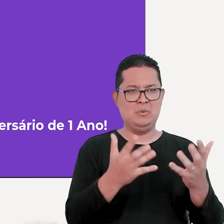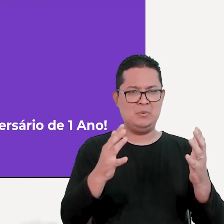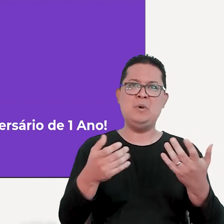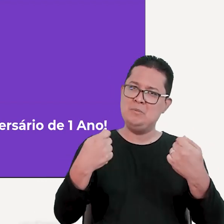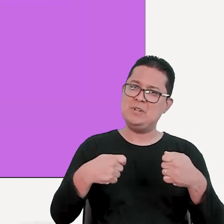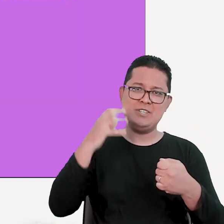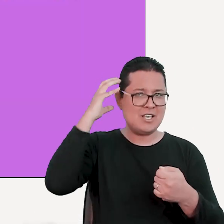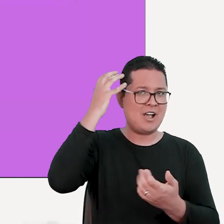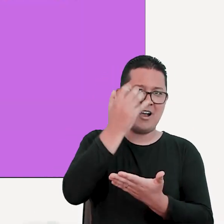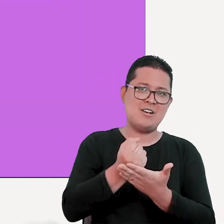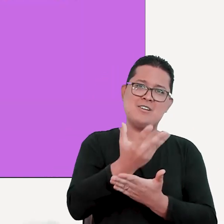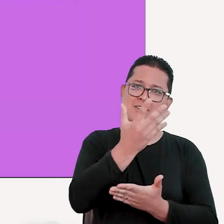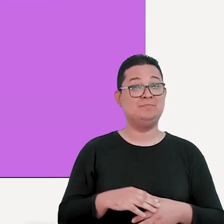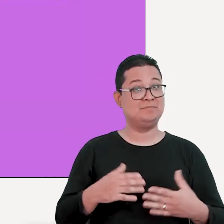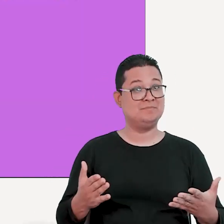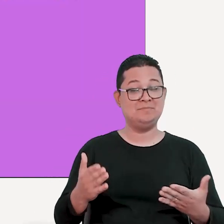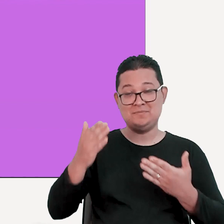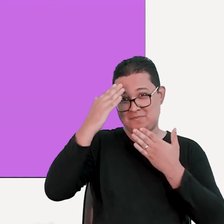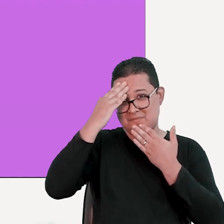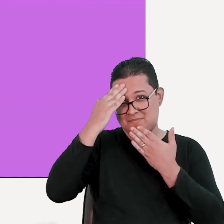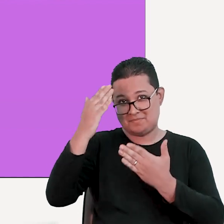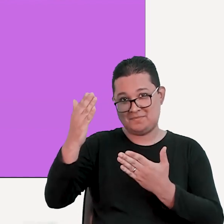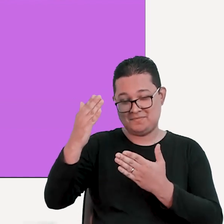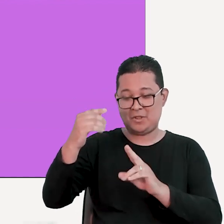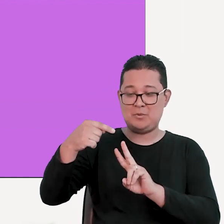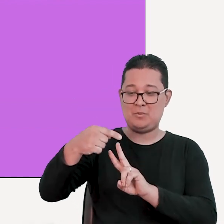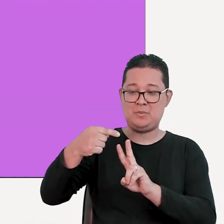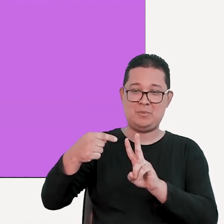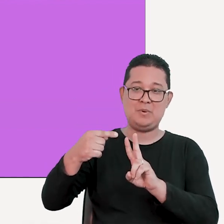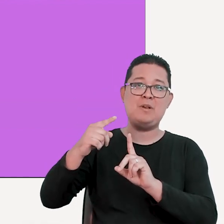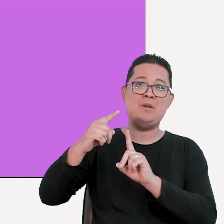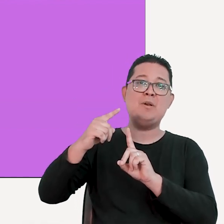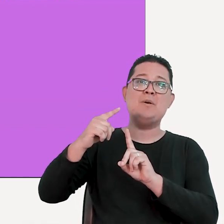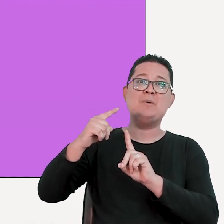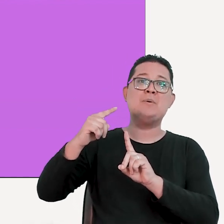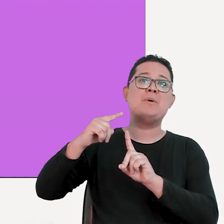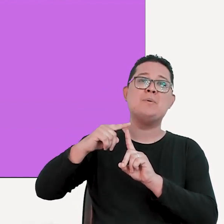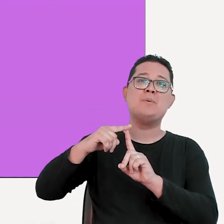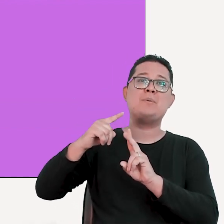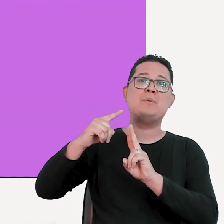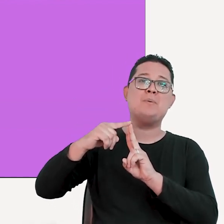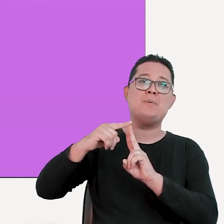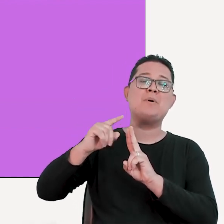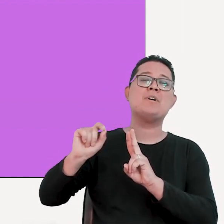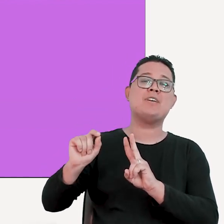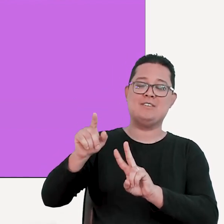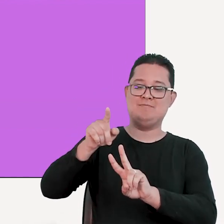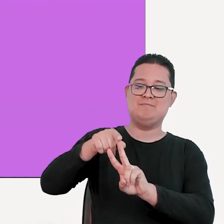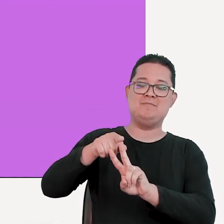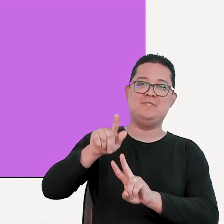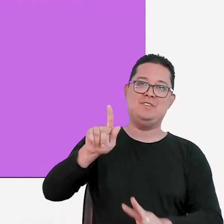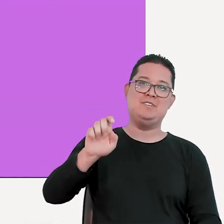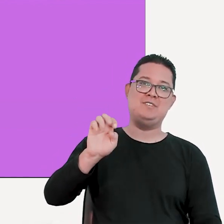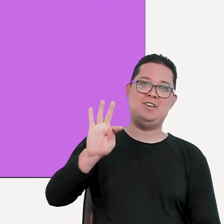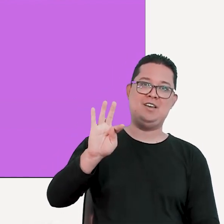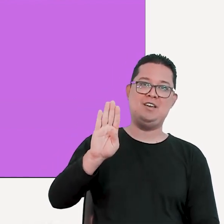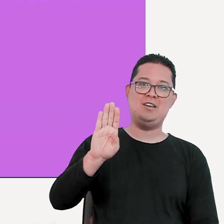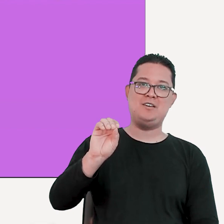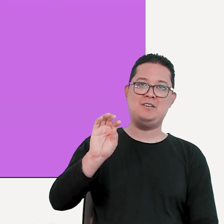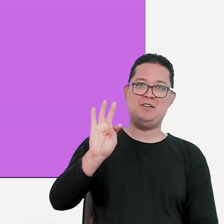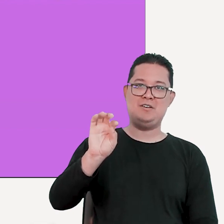brasileira, né? Vamos agradecer, então, aos nossos patrocinadores. Aqui a gente conta com o patrocínio da GetBots, que é uma